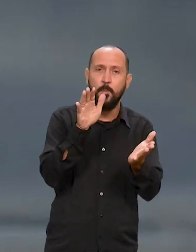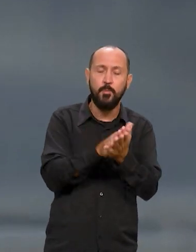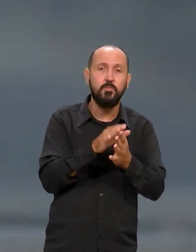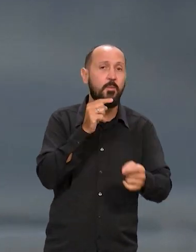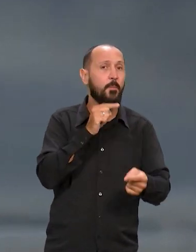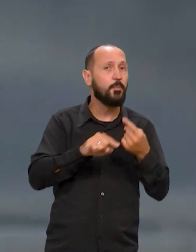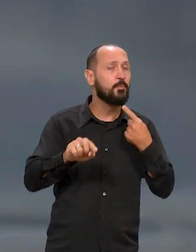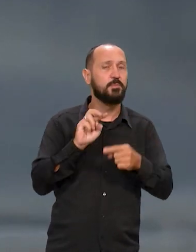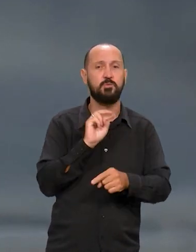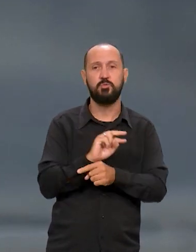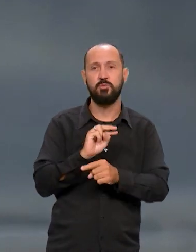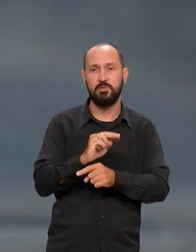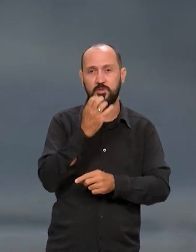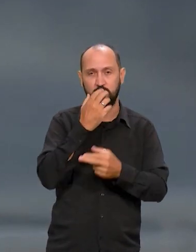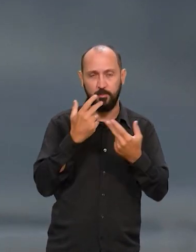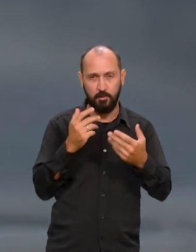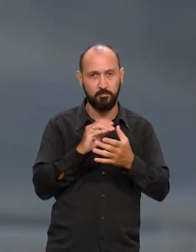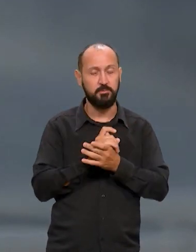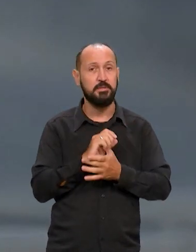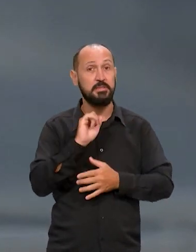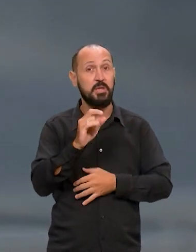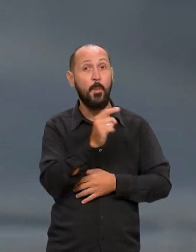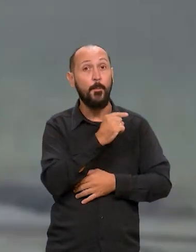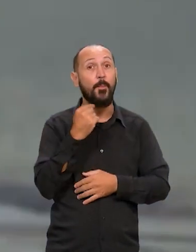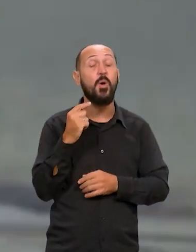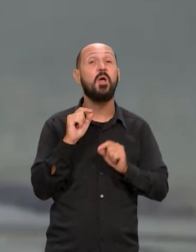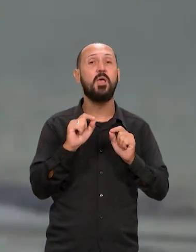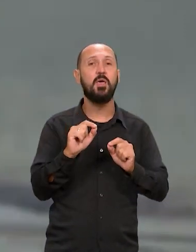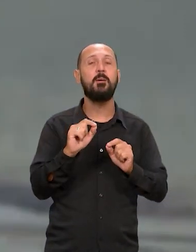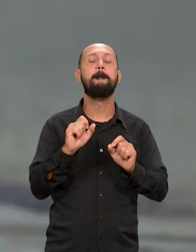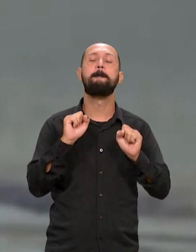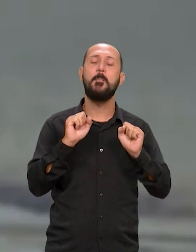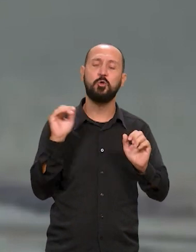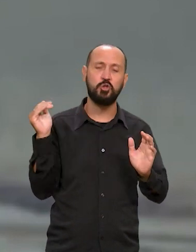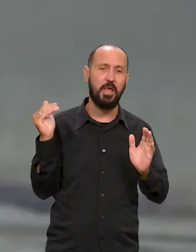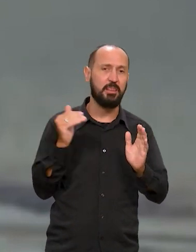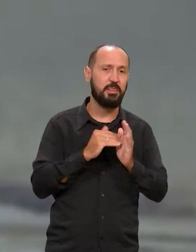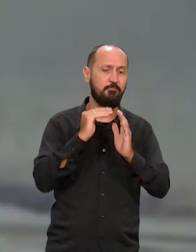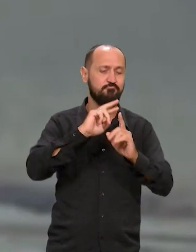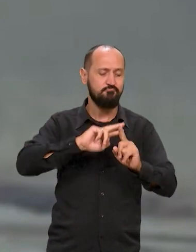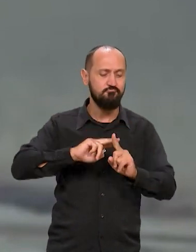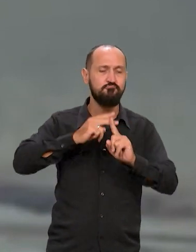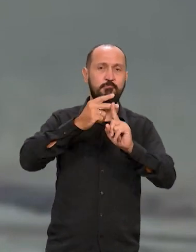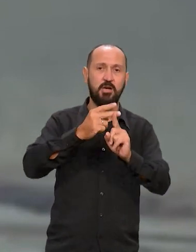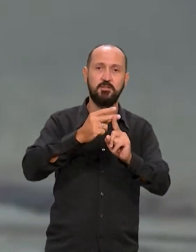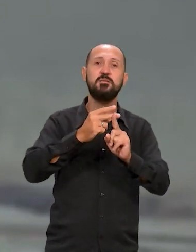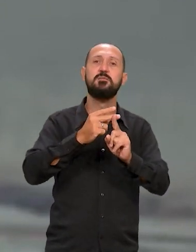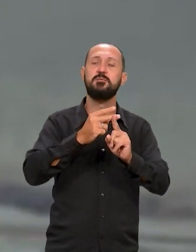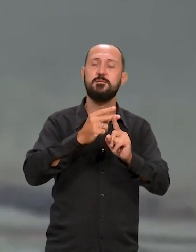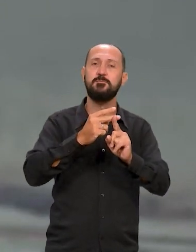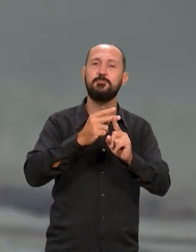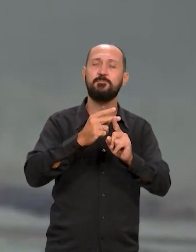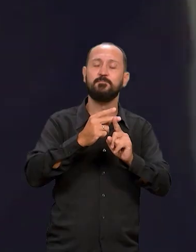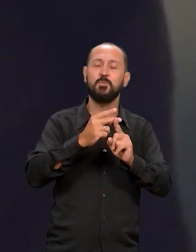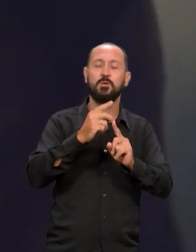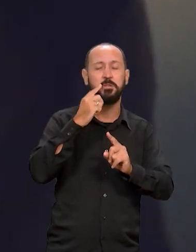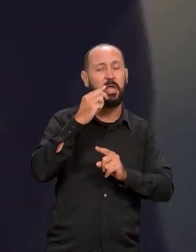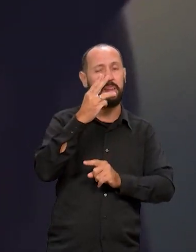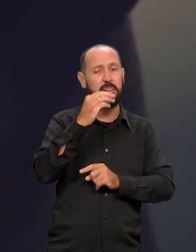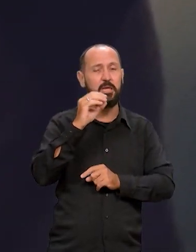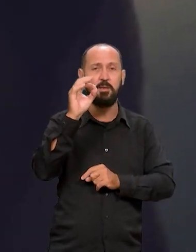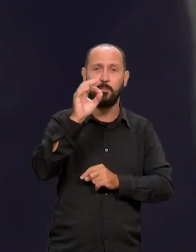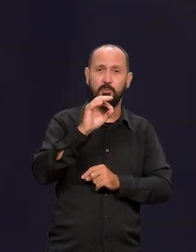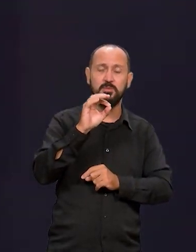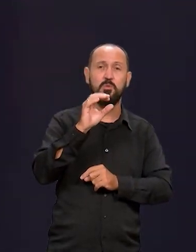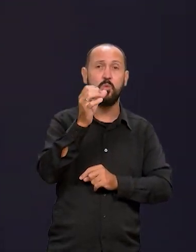reclusão, multa e proibição da guarda. Em caso de morte, a pena pode ser aumentada em até